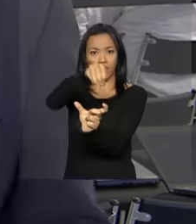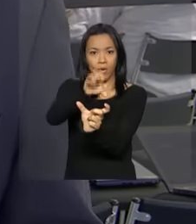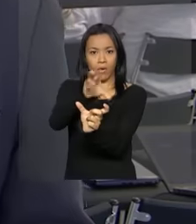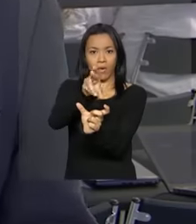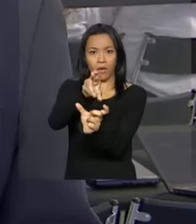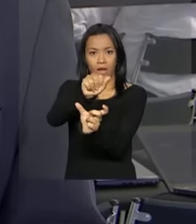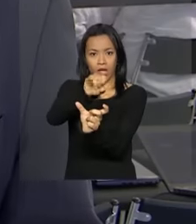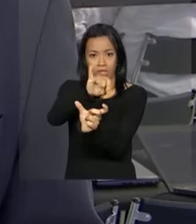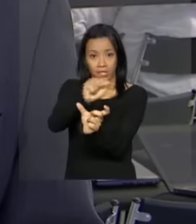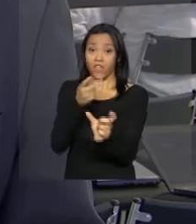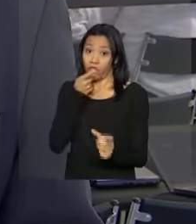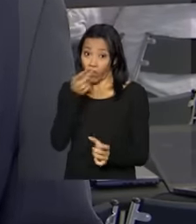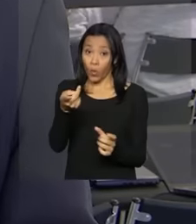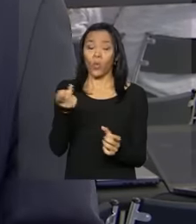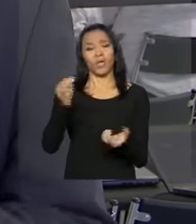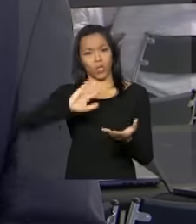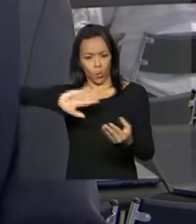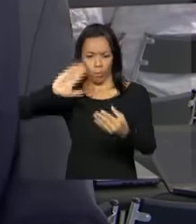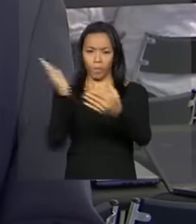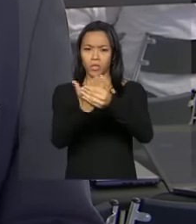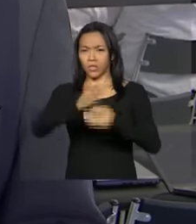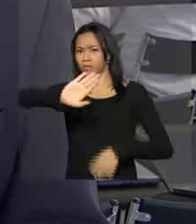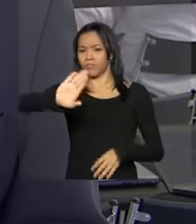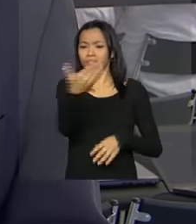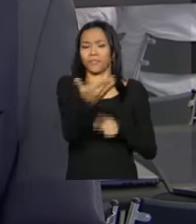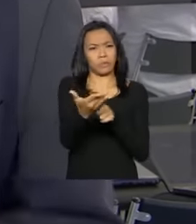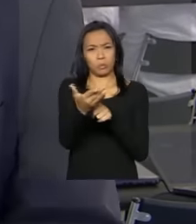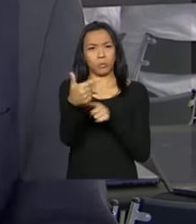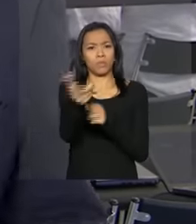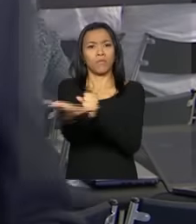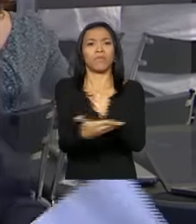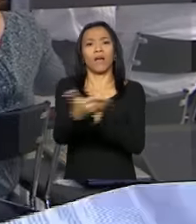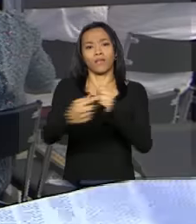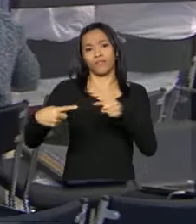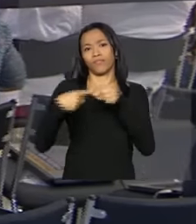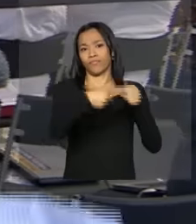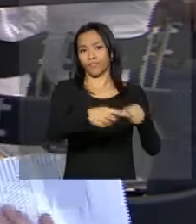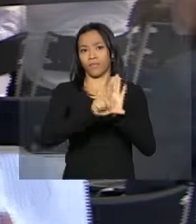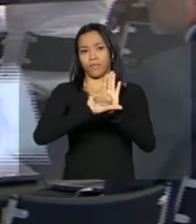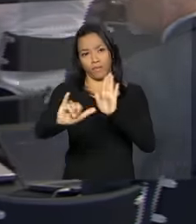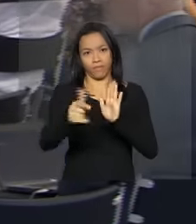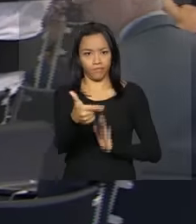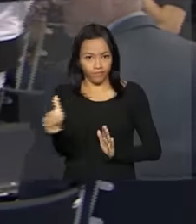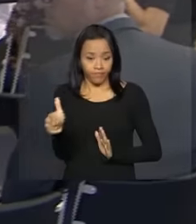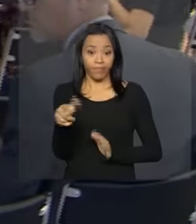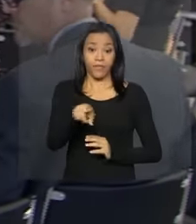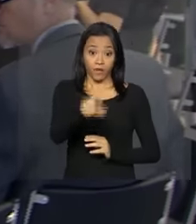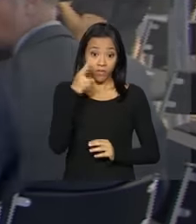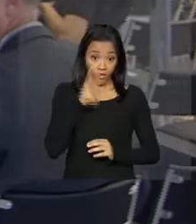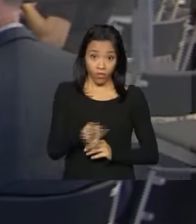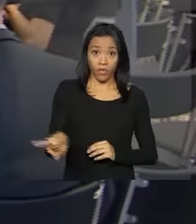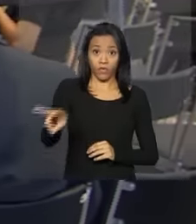processo de impedimento da presidenta Dilma Rousseff não tem base legal hoje aqui no Palácio do Planalto portanto a gente já vê inclusive uma